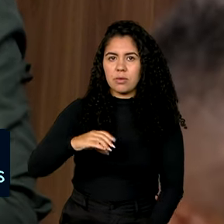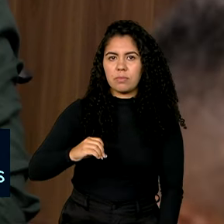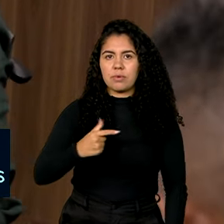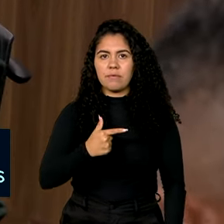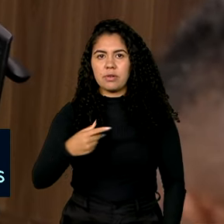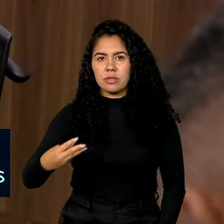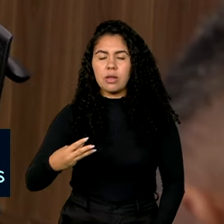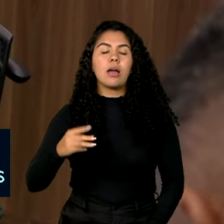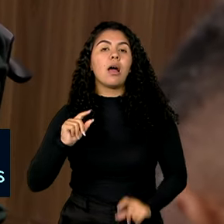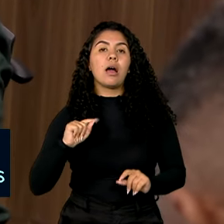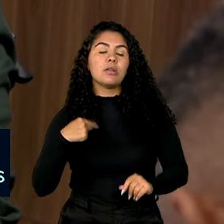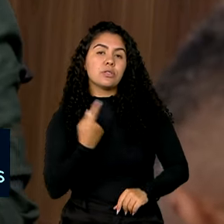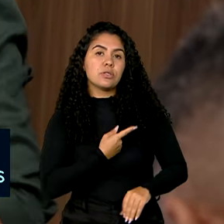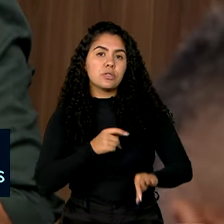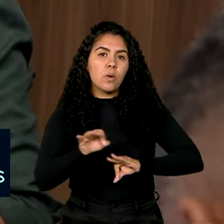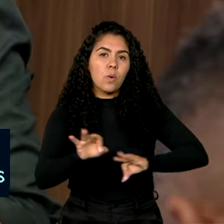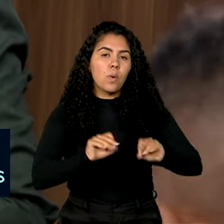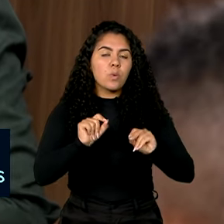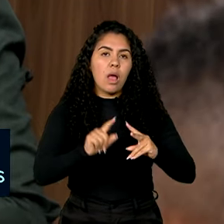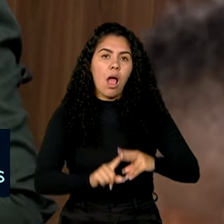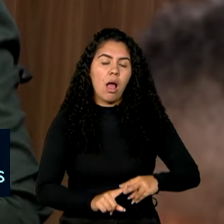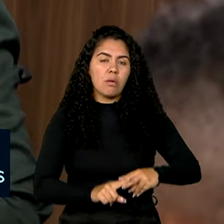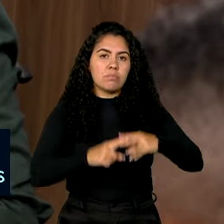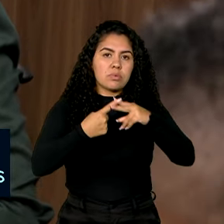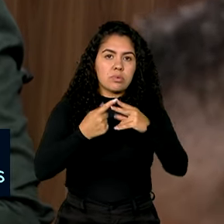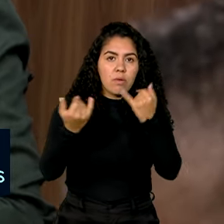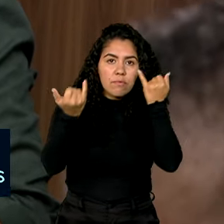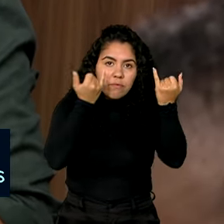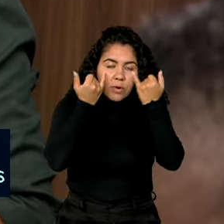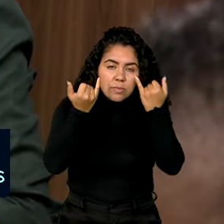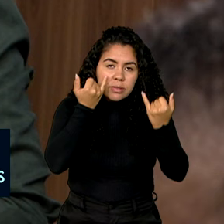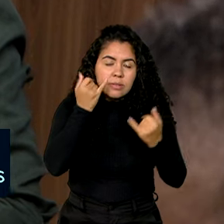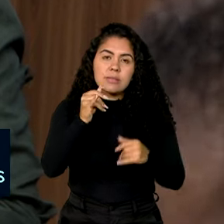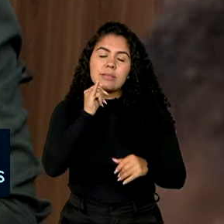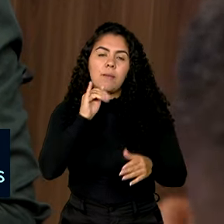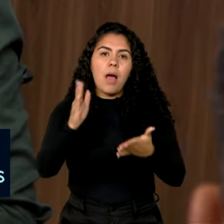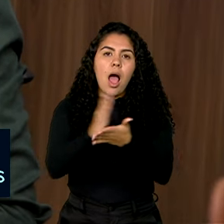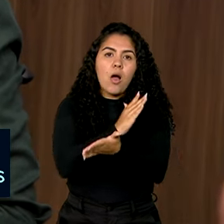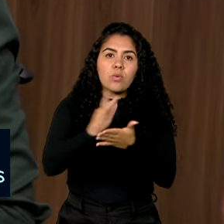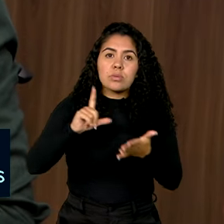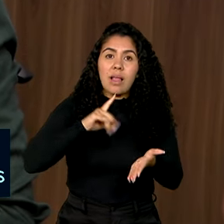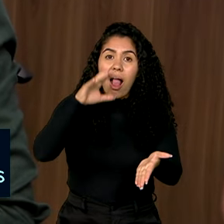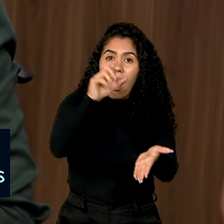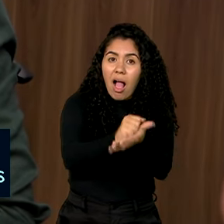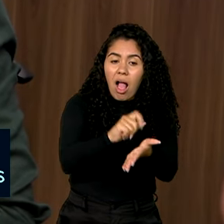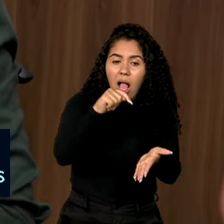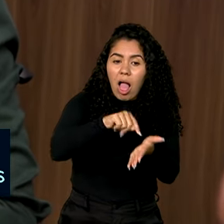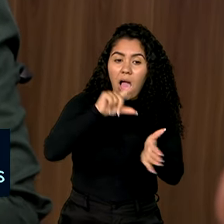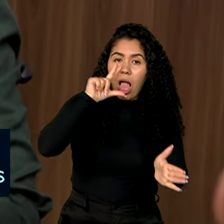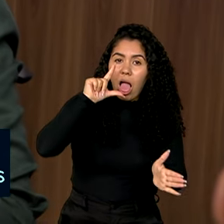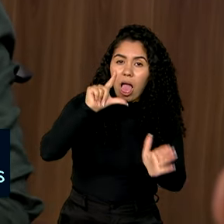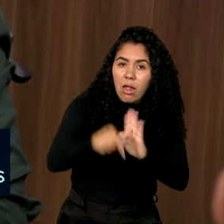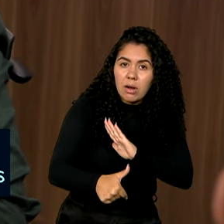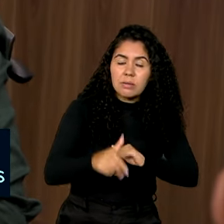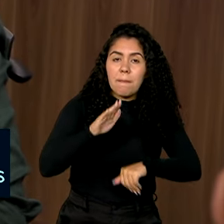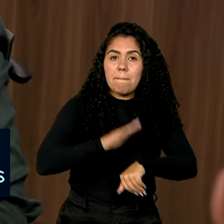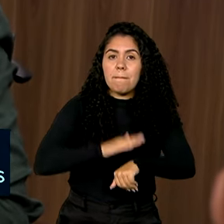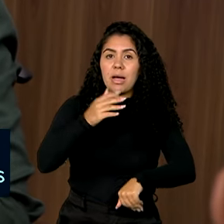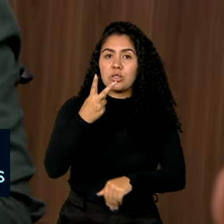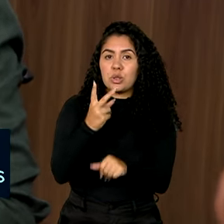atualização cadastral para aqueles que estão com cadastro atrasado há mais de 48 meses sem